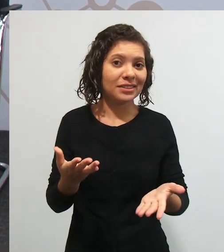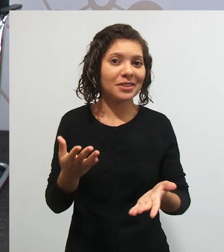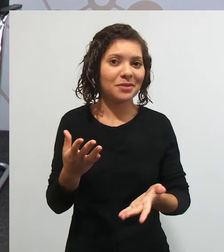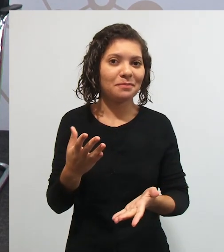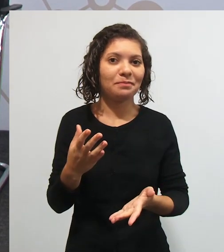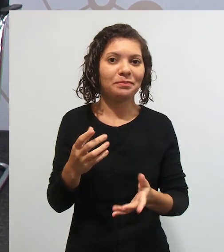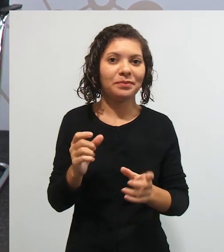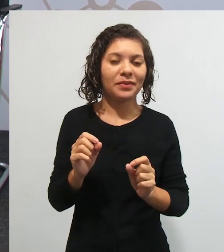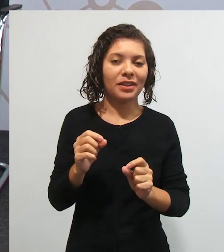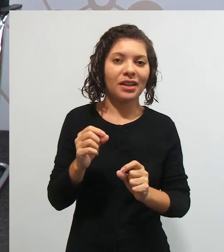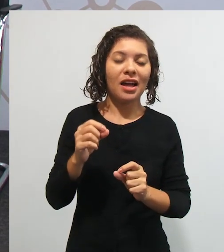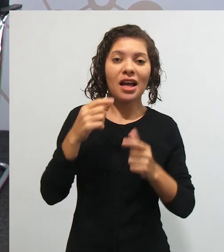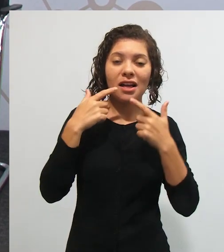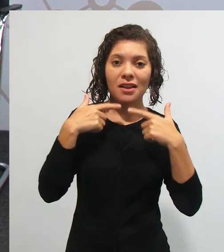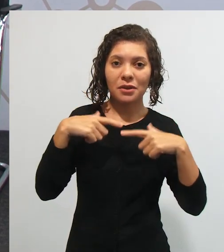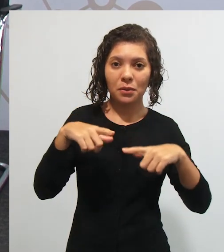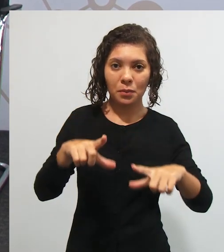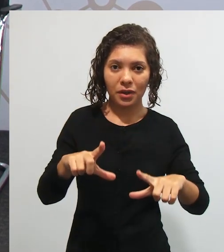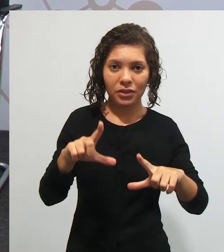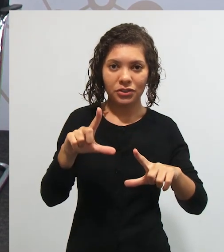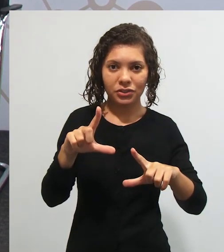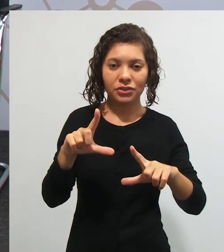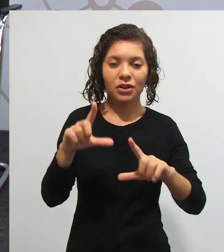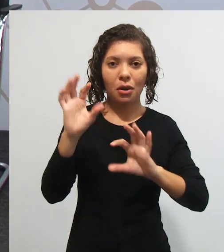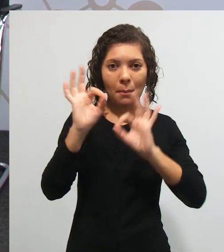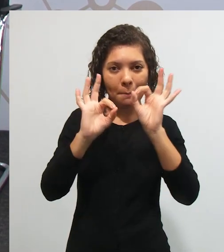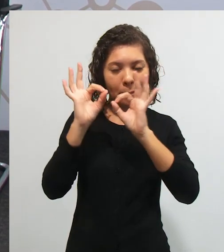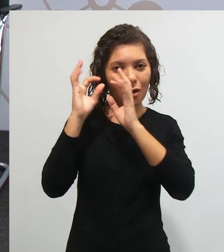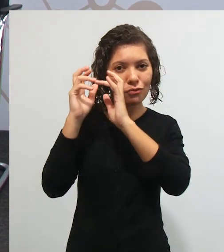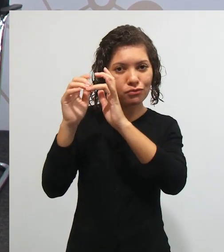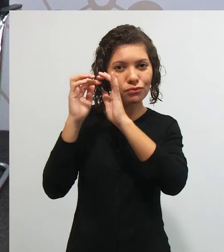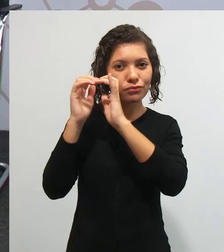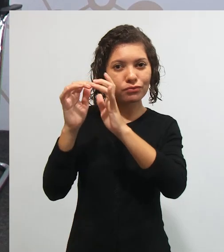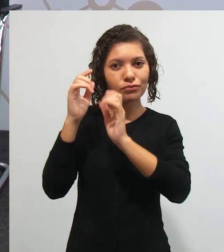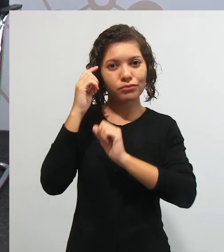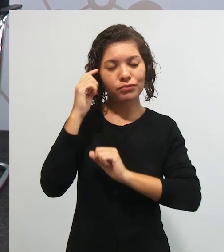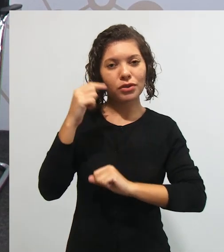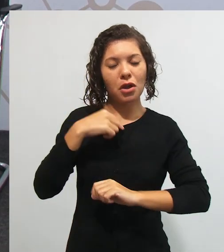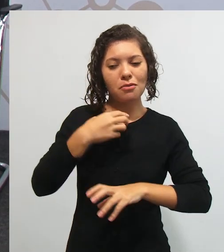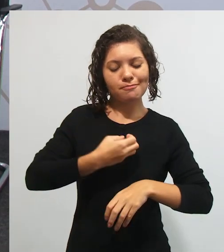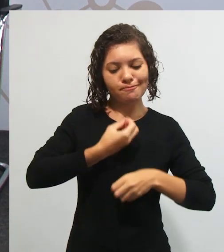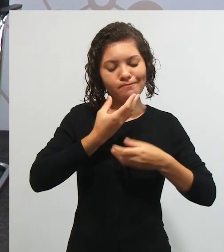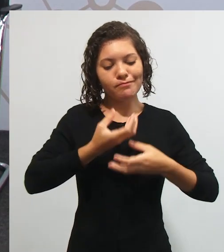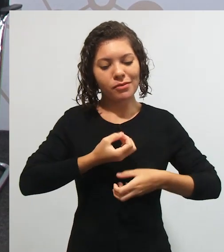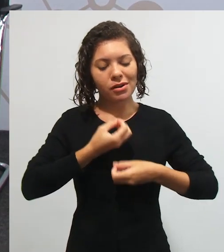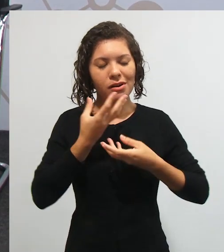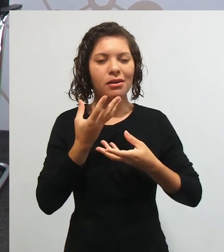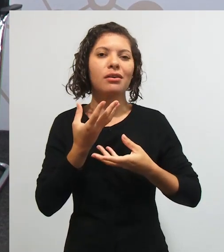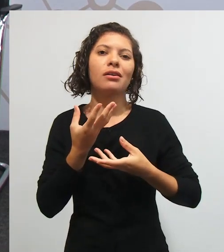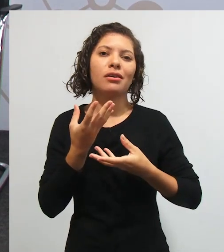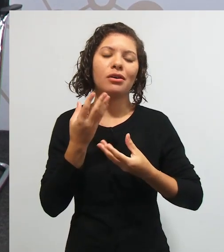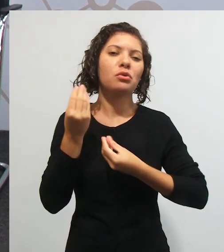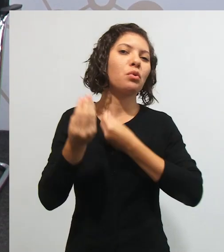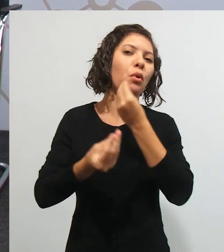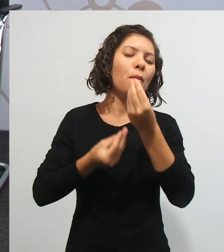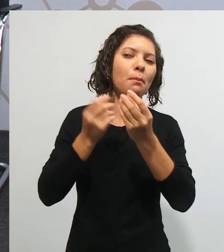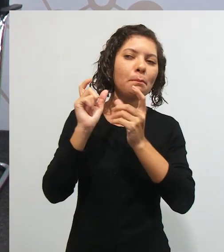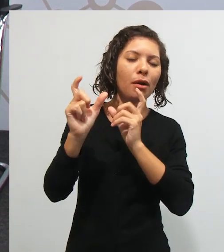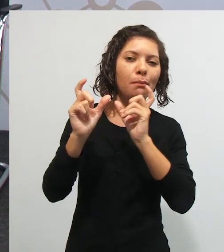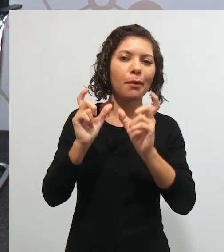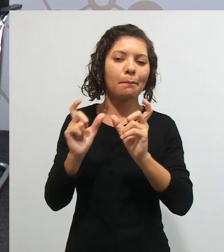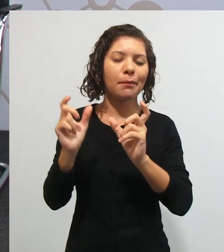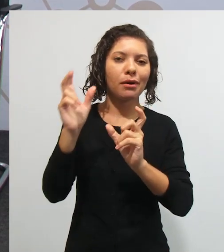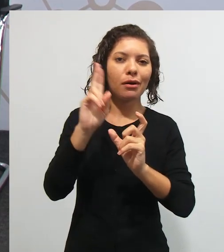dizíamos anteriormente, a linguagem organiza o meu pensamento e eu expresso esse pensamento organizado por meio